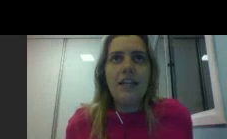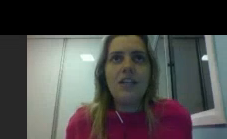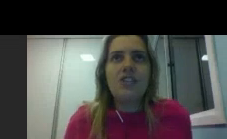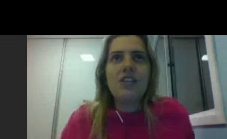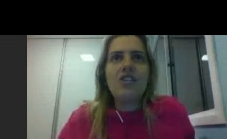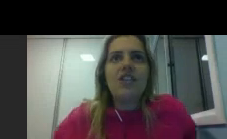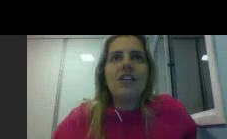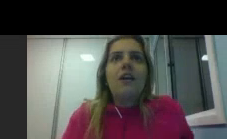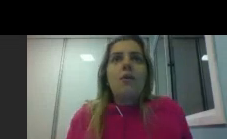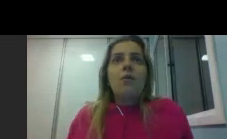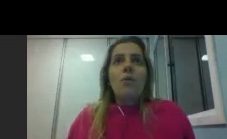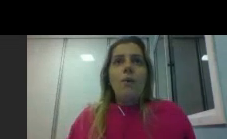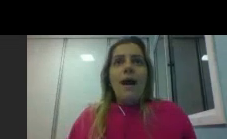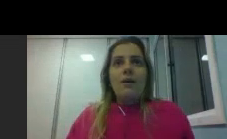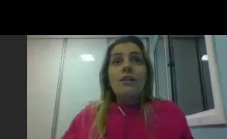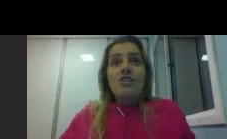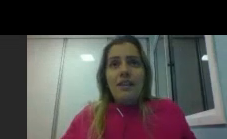essa característica de